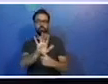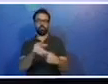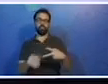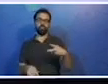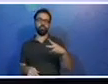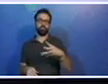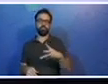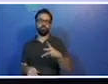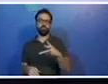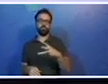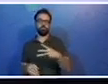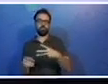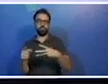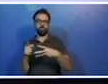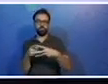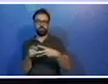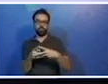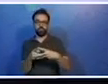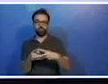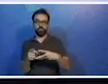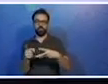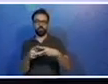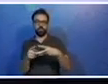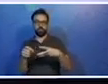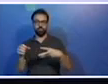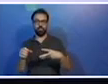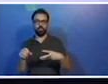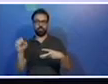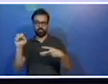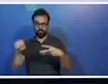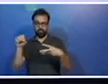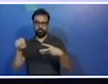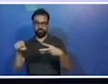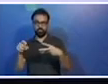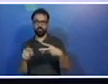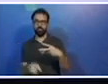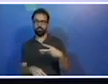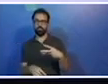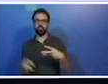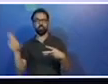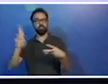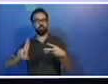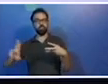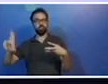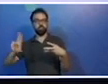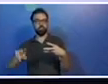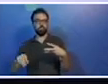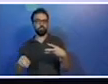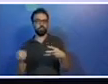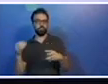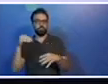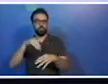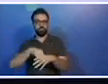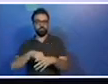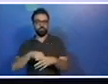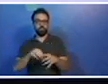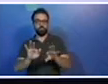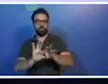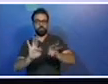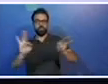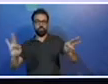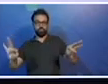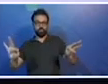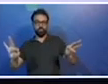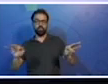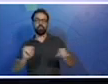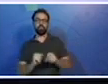em português. Isso também acontece, tá, galera? É o modo afirmativo. Quando eu utilizo dentro da sentença, da oração,